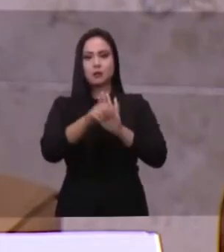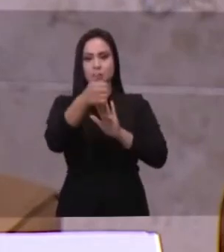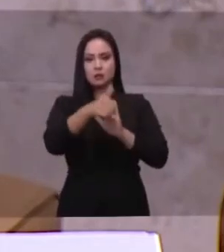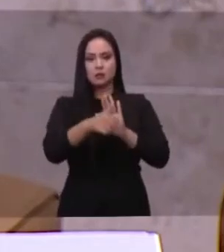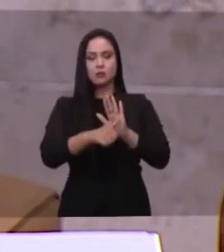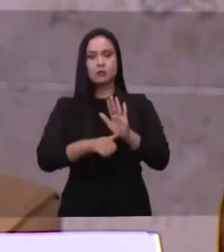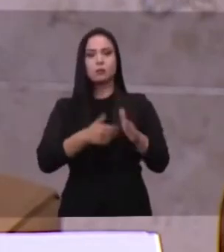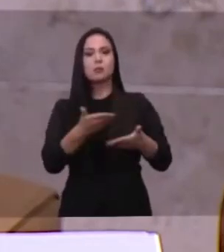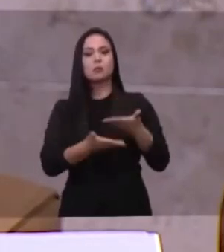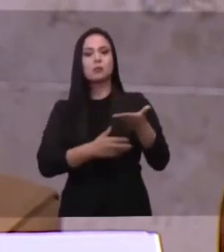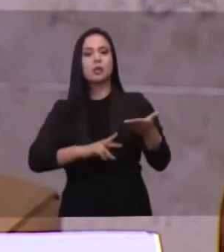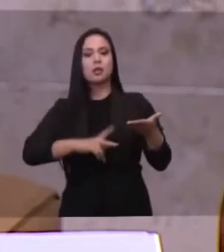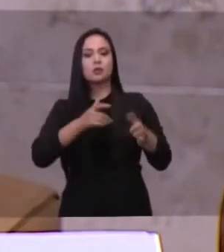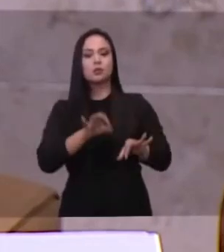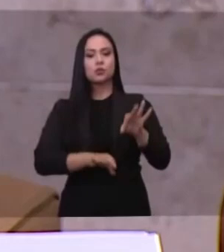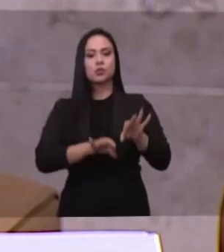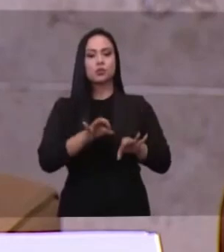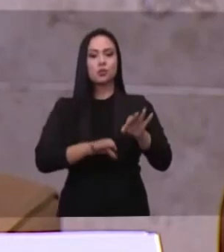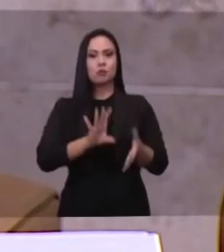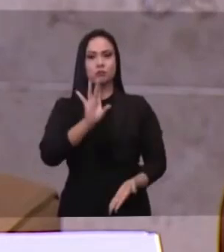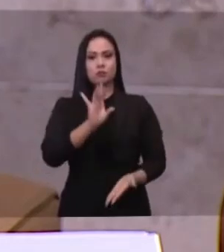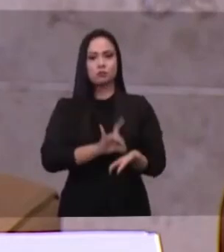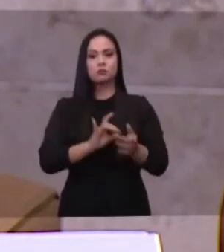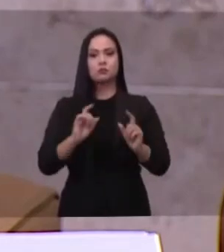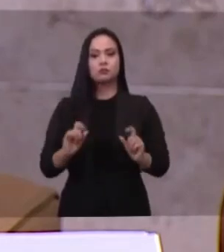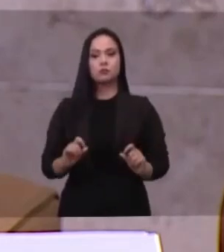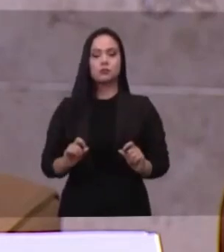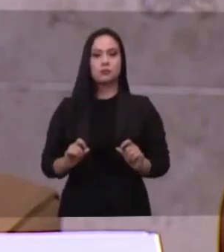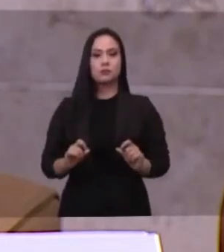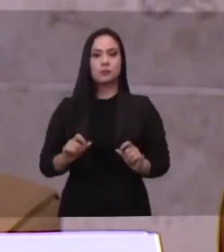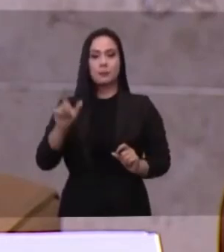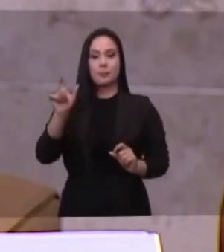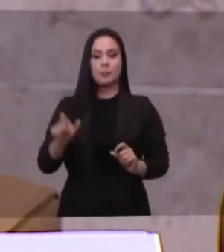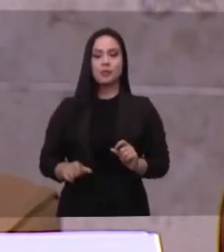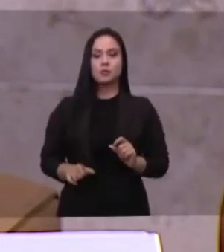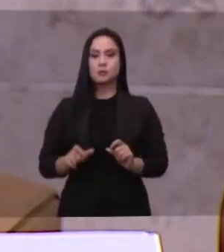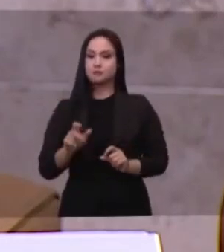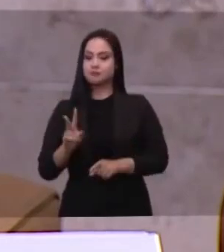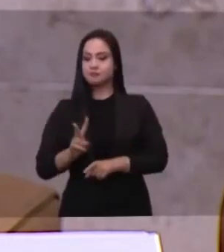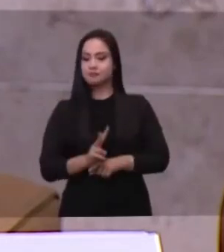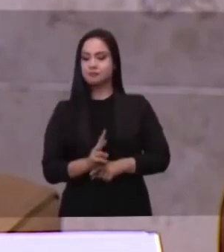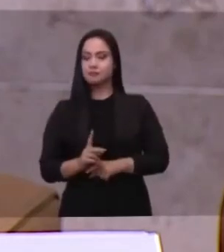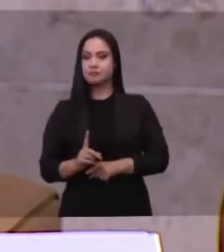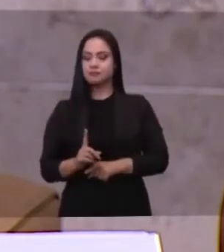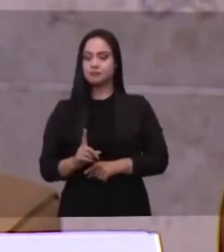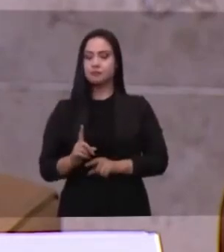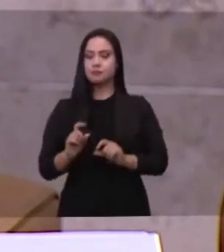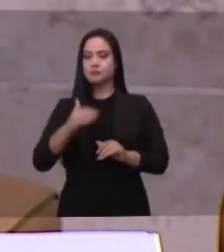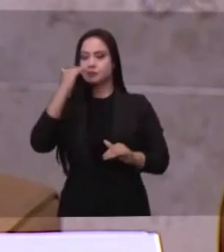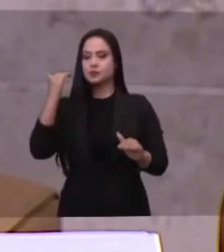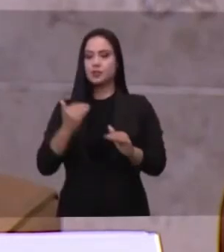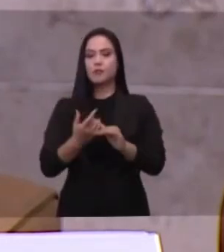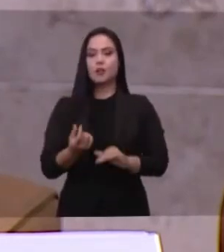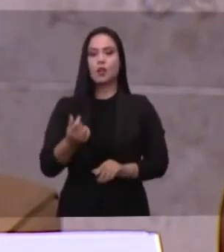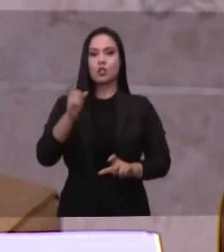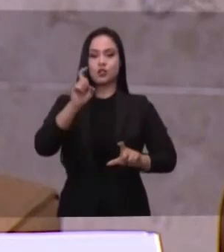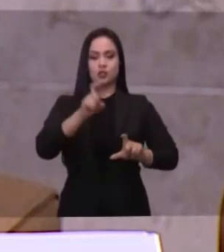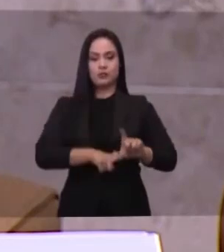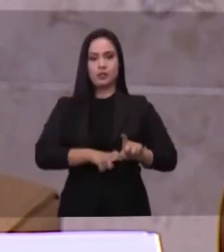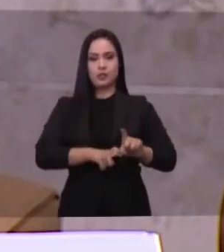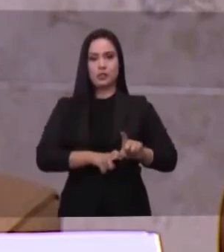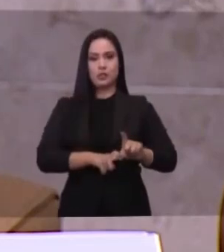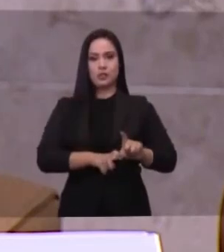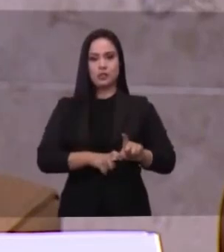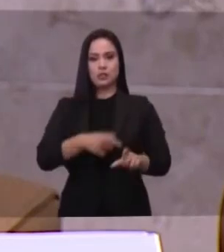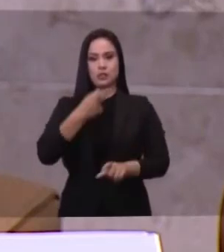em um procedimento extrajudicial cogente, o fiduciário aponta o que entende ser o valor da dívida,